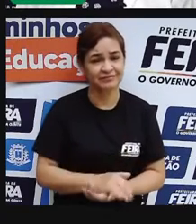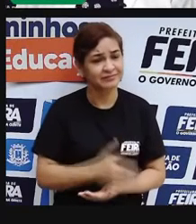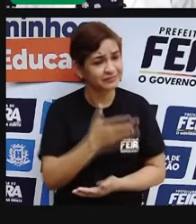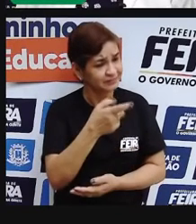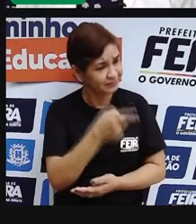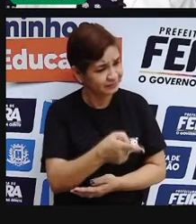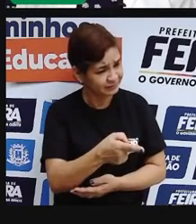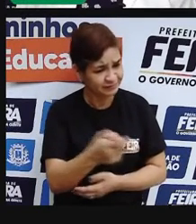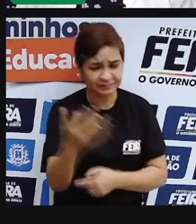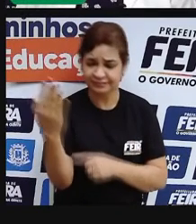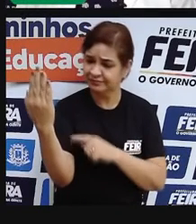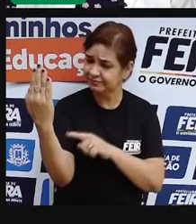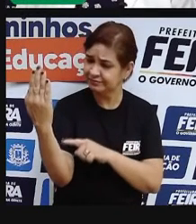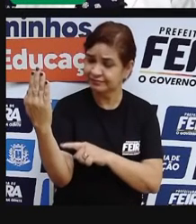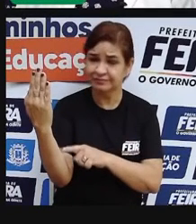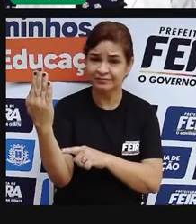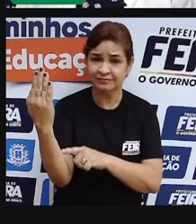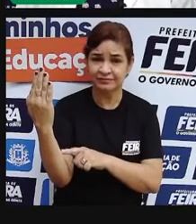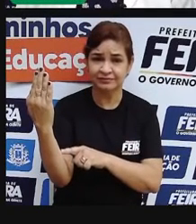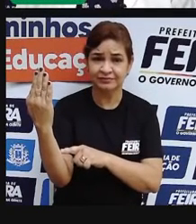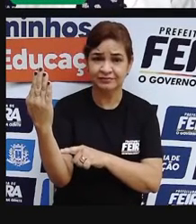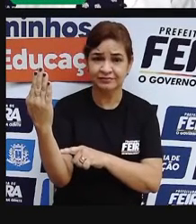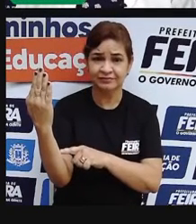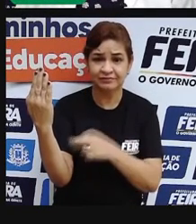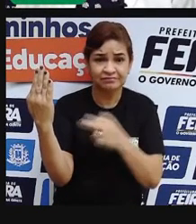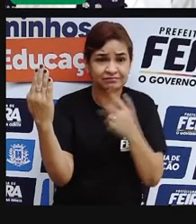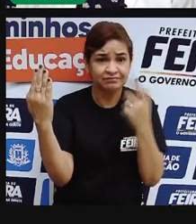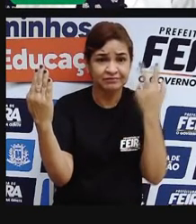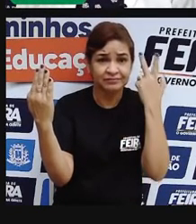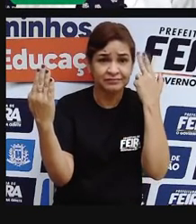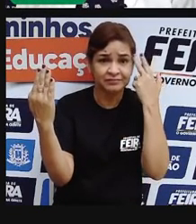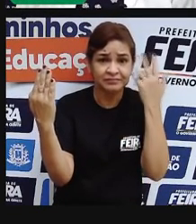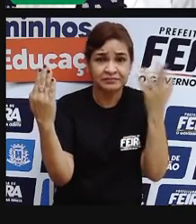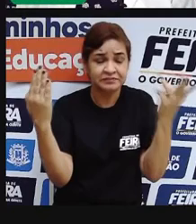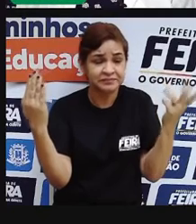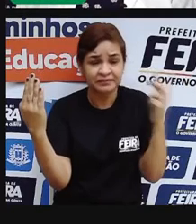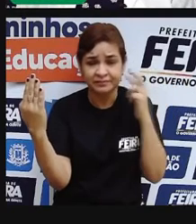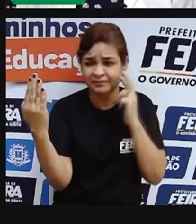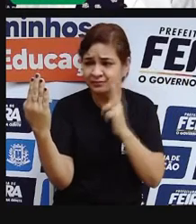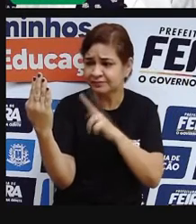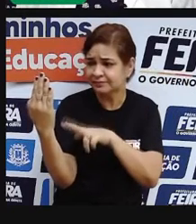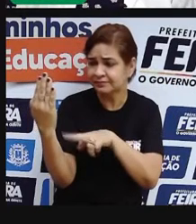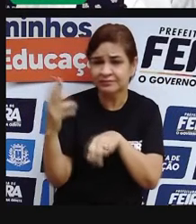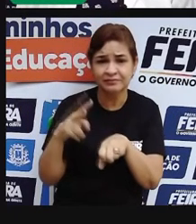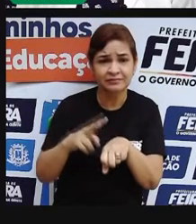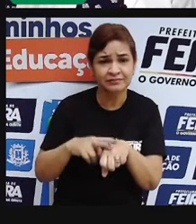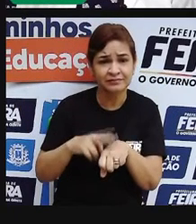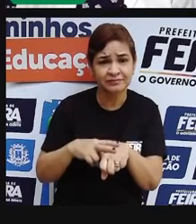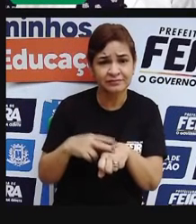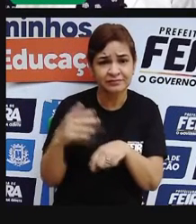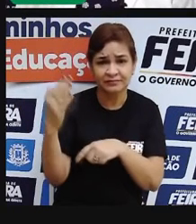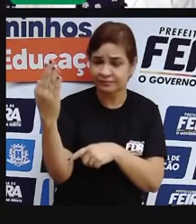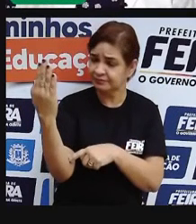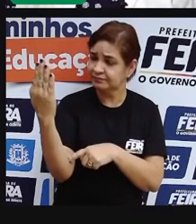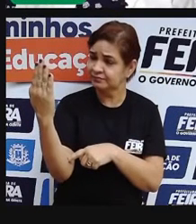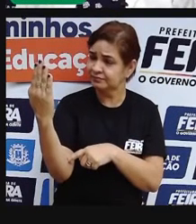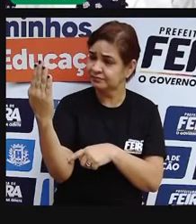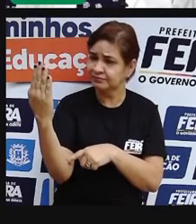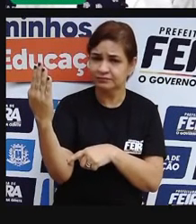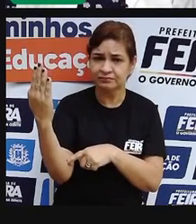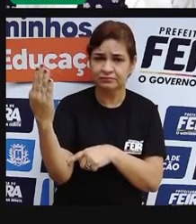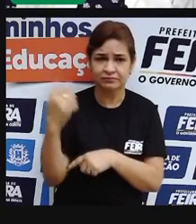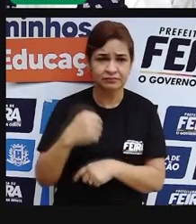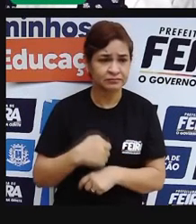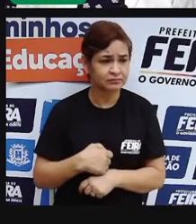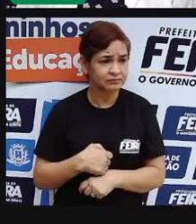aquilo era um espelho comum desses de vidro moldura de madeira e é